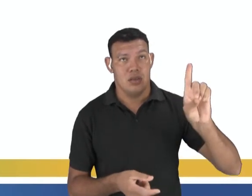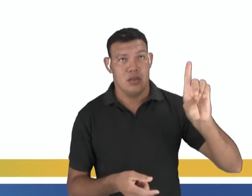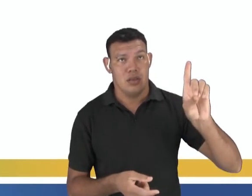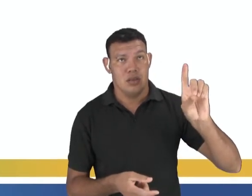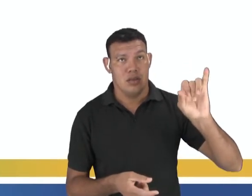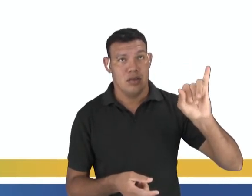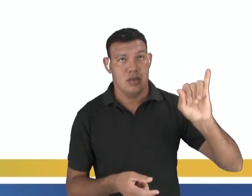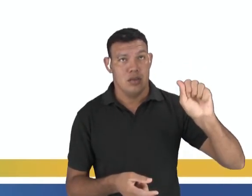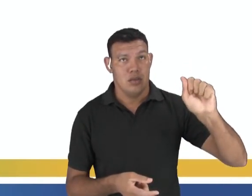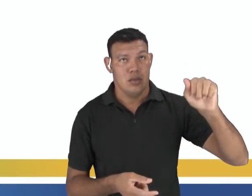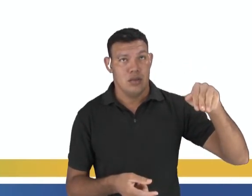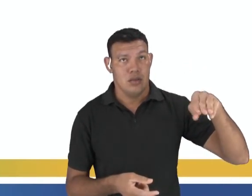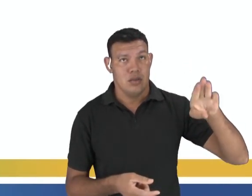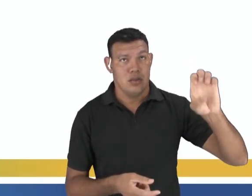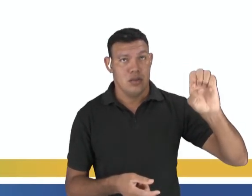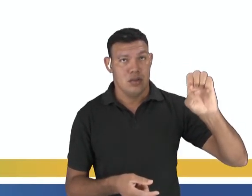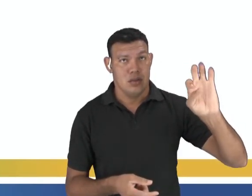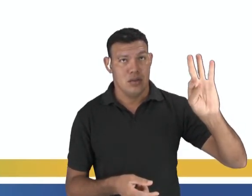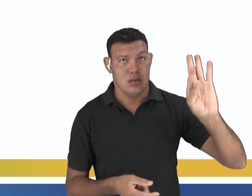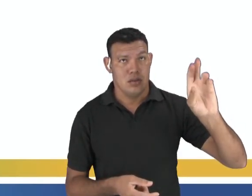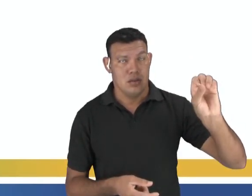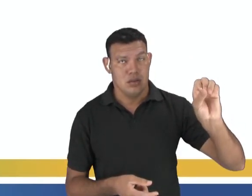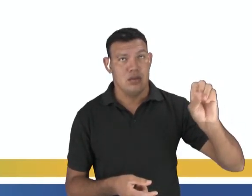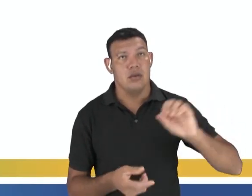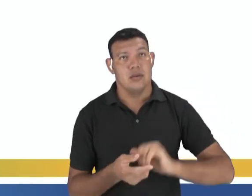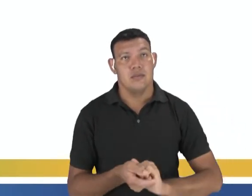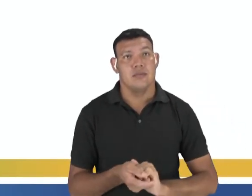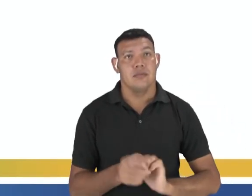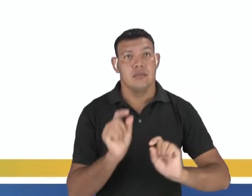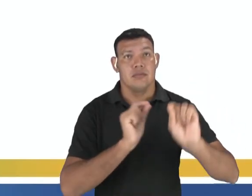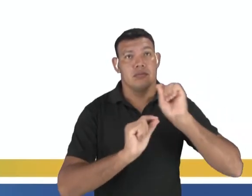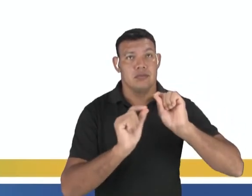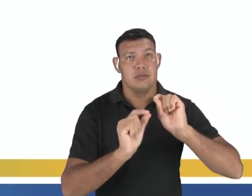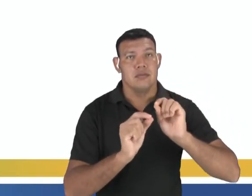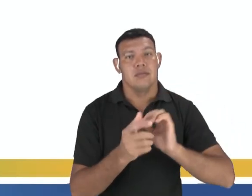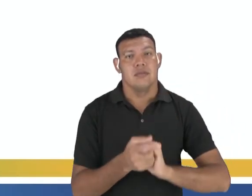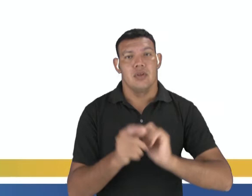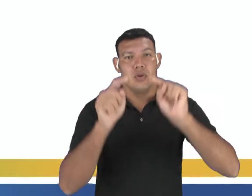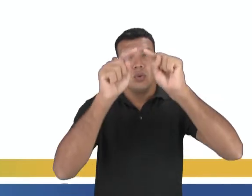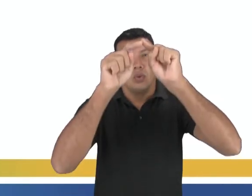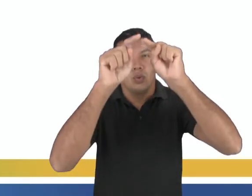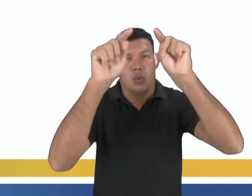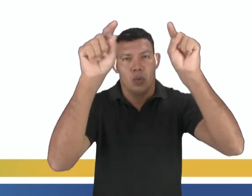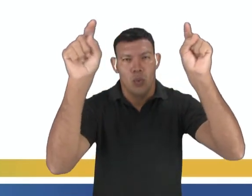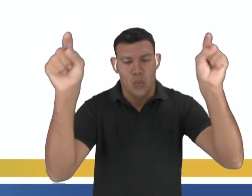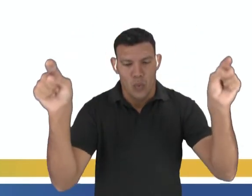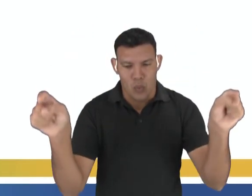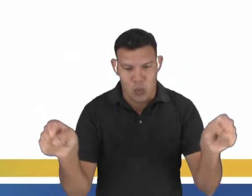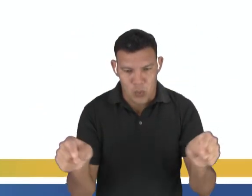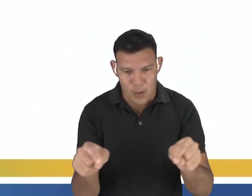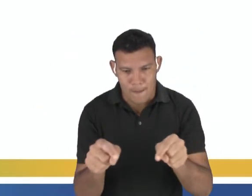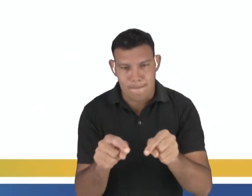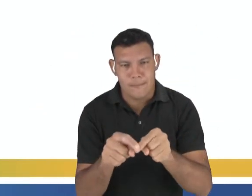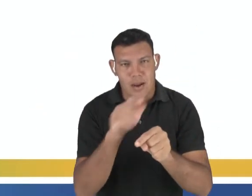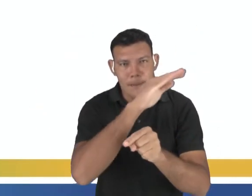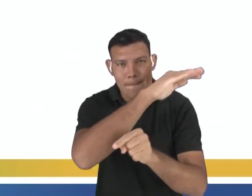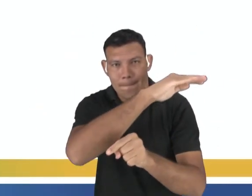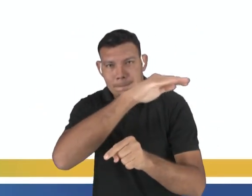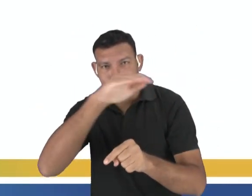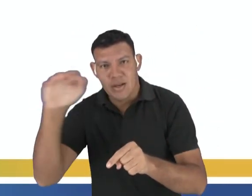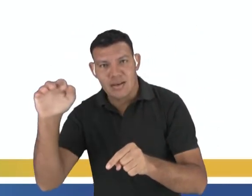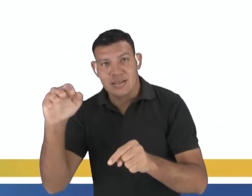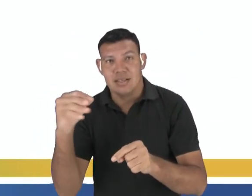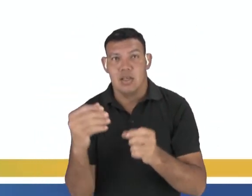diâmetro seria a distância de um lado ao outro da circunferência. Esse segmento passando pelo